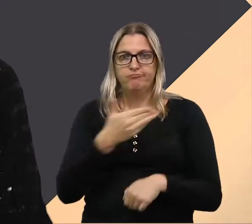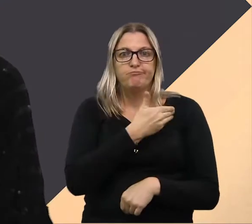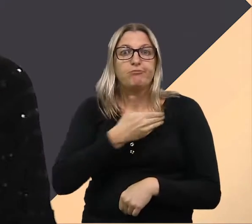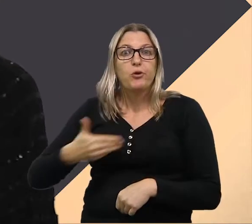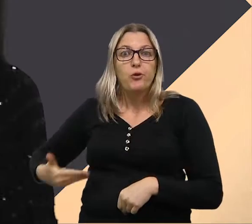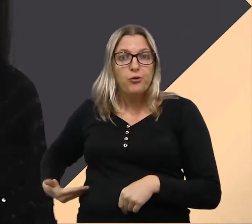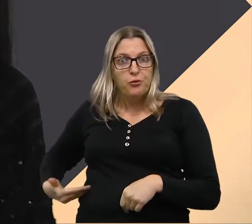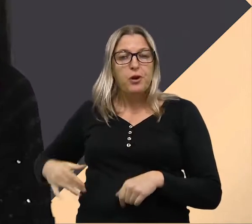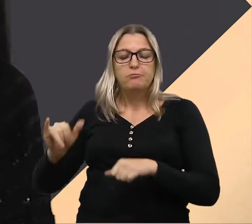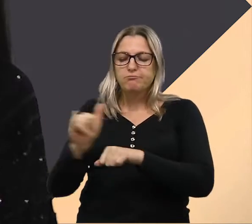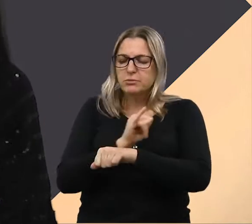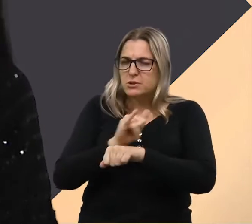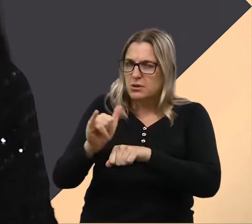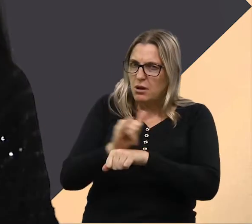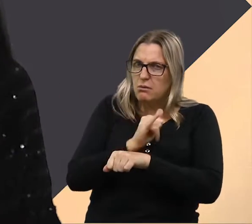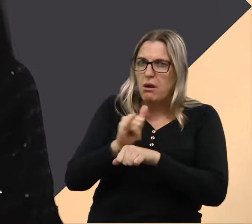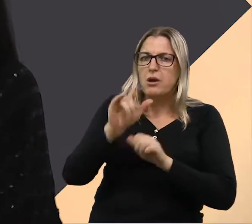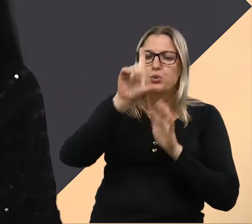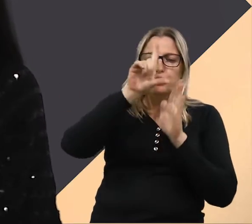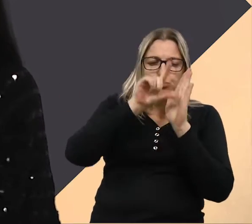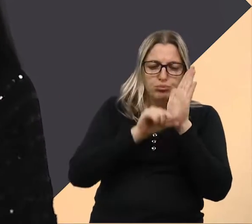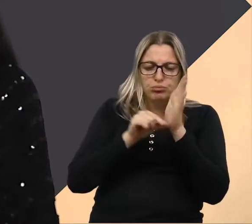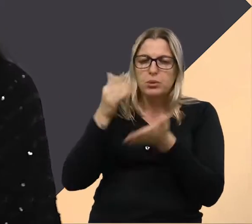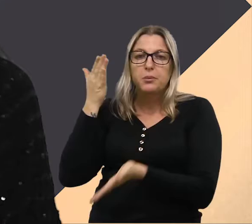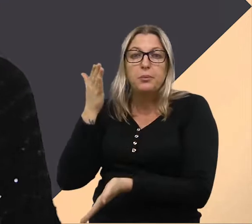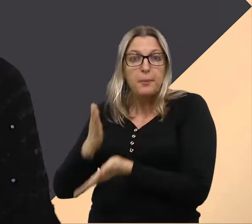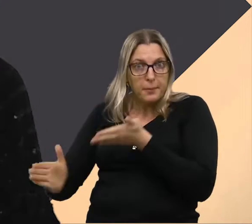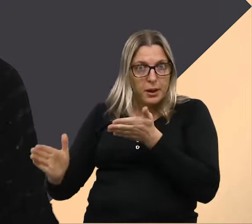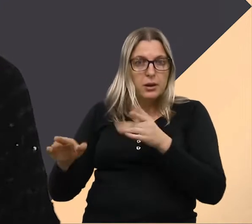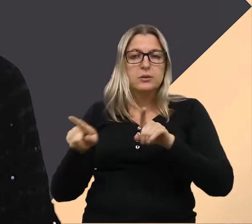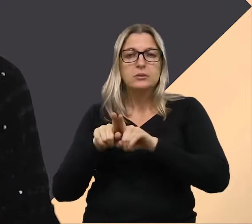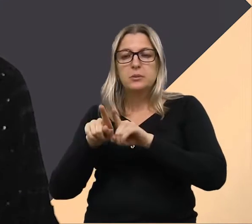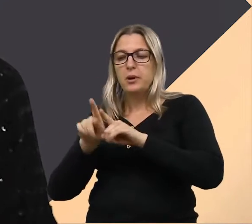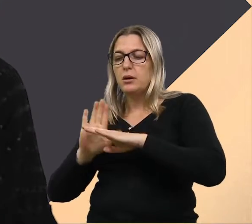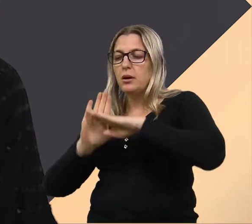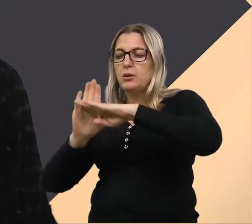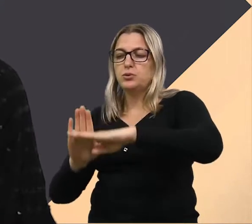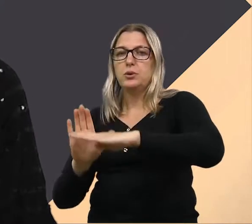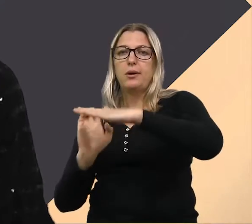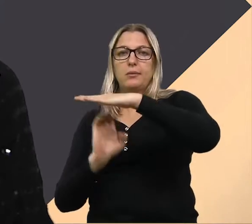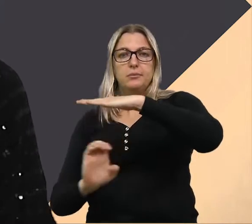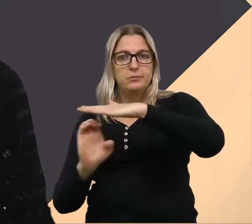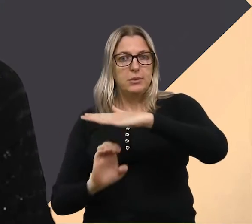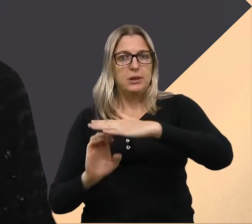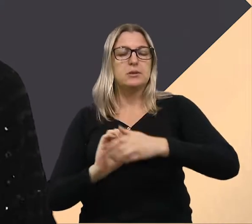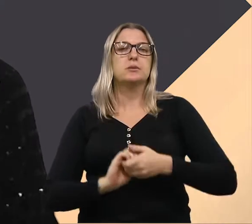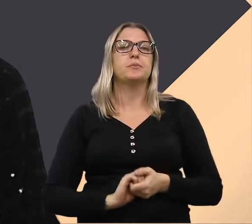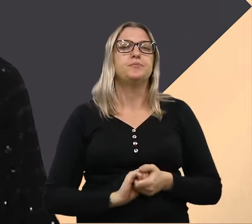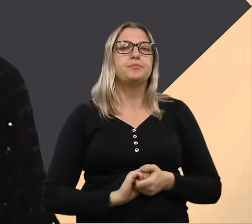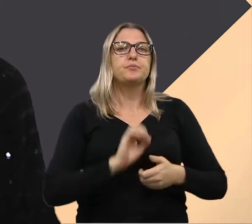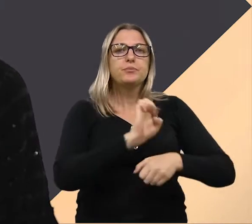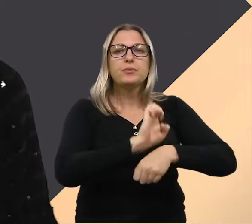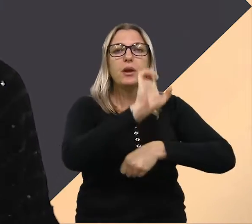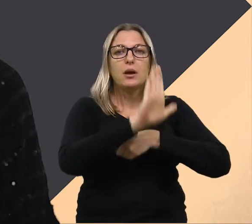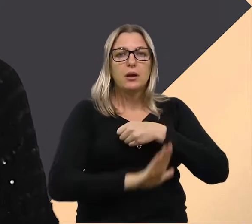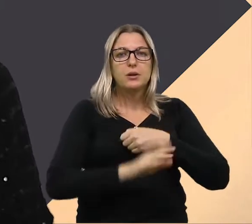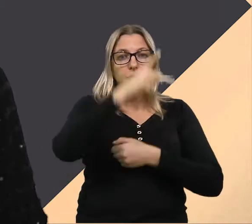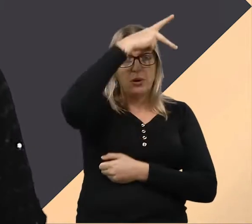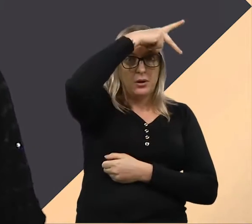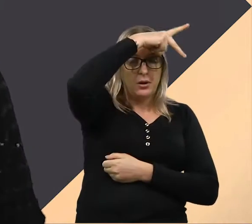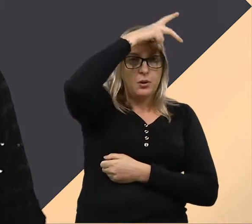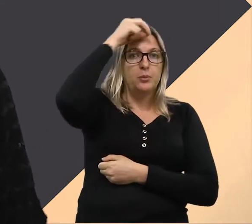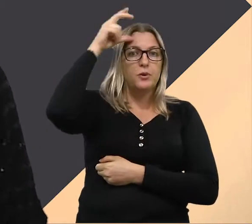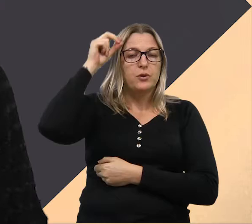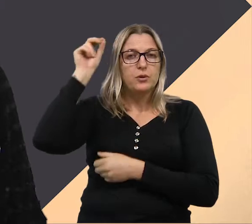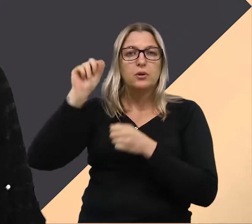governantes buscam alternativas para amenizar as perdas e auxiliar as empresas que precisam de ajuda em Erechim